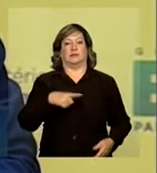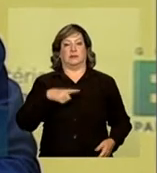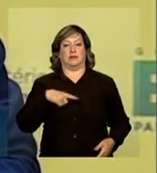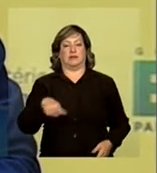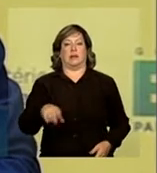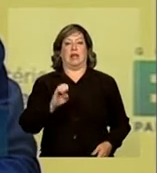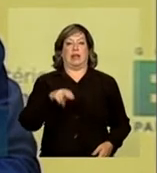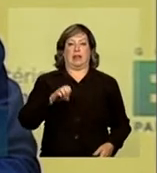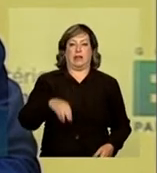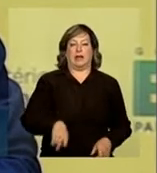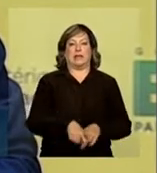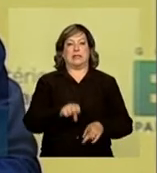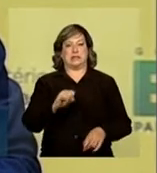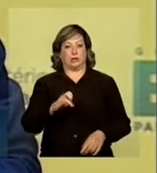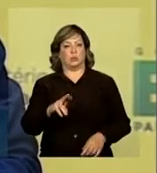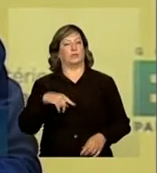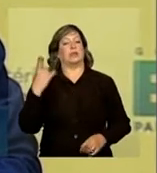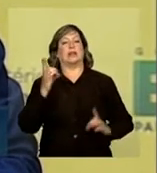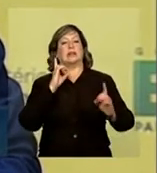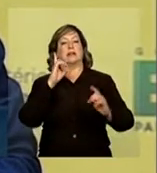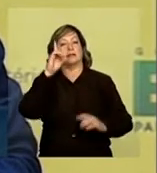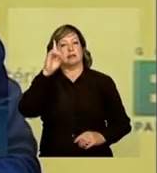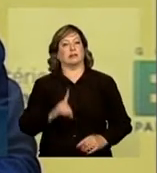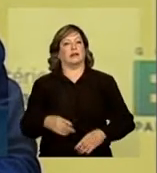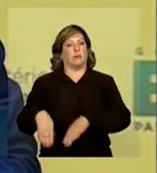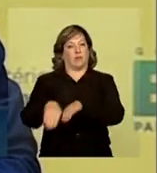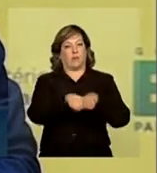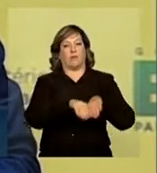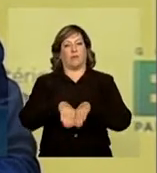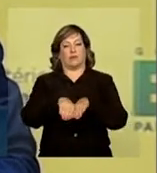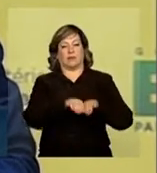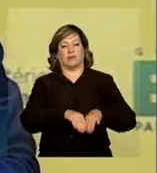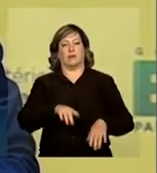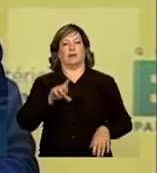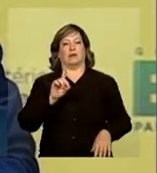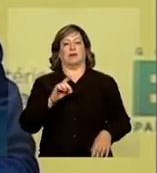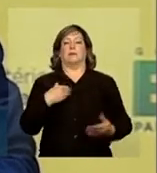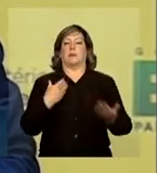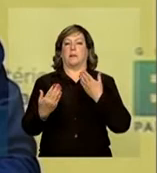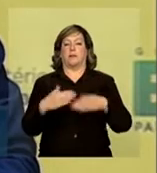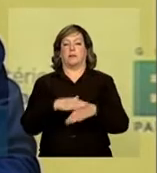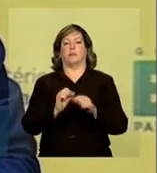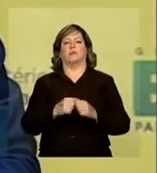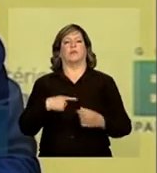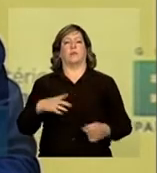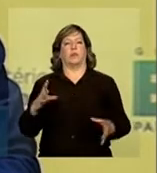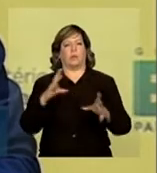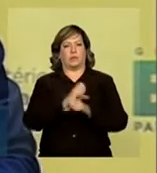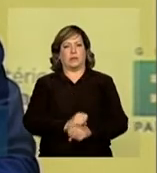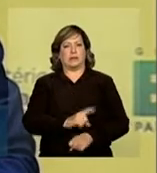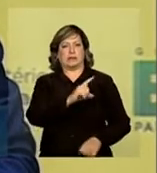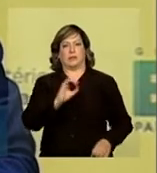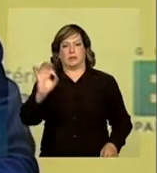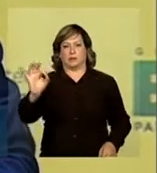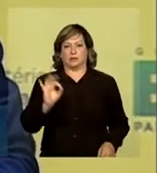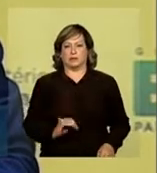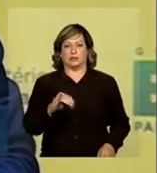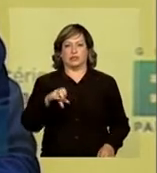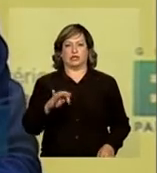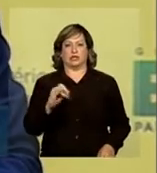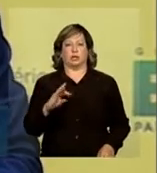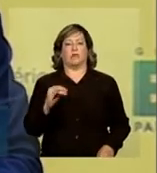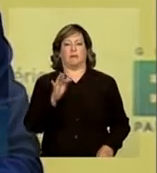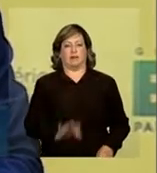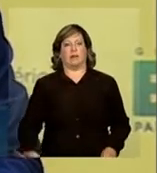estão sendo vencidos pelo debate democrático e noventa porcento da Universidade já entrarão no sistema 100% institutos federais já estão